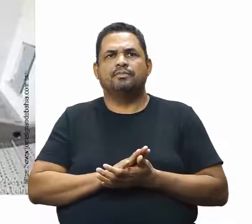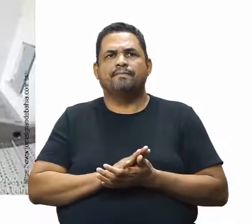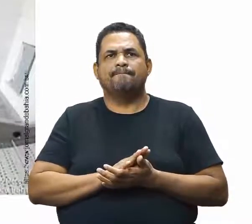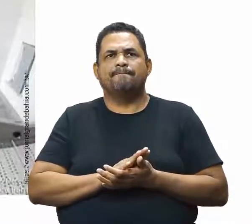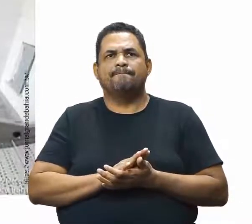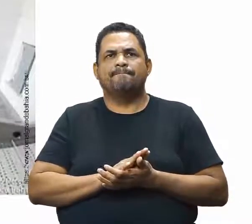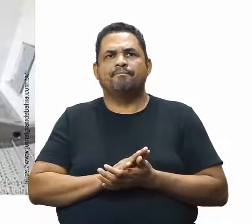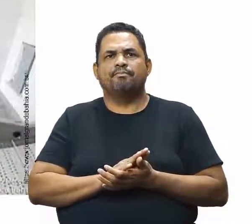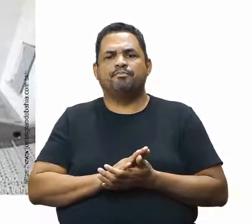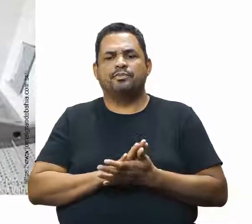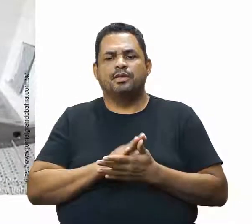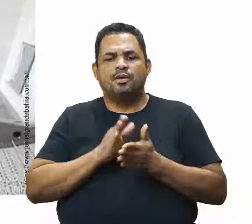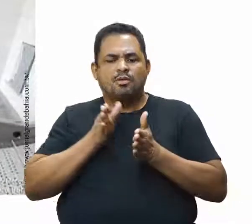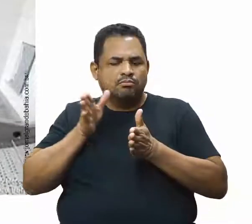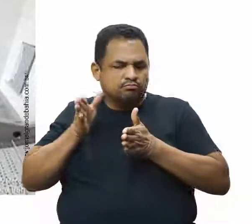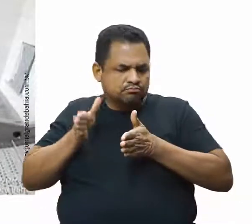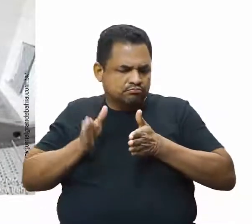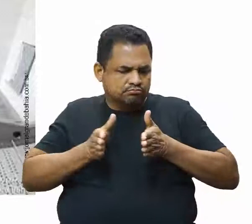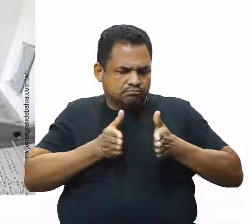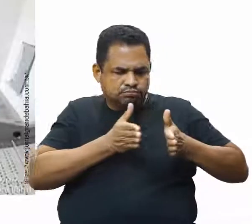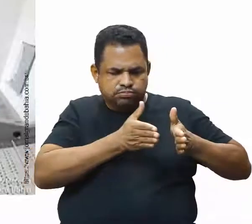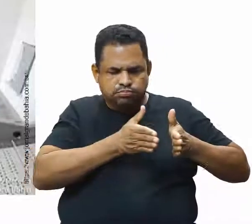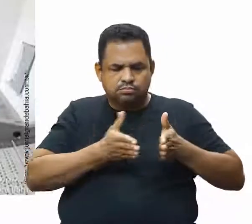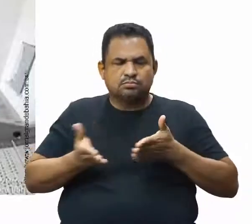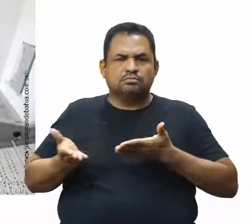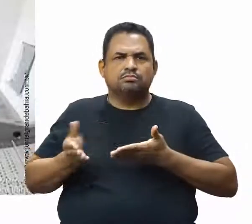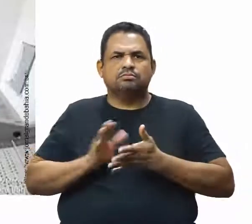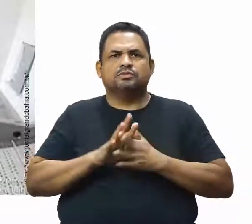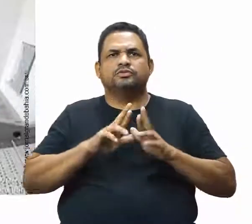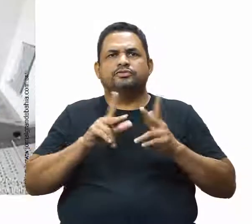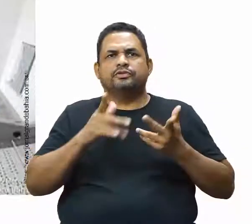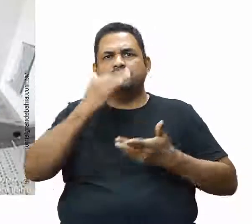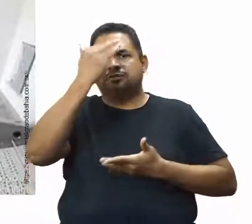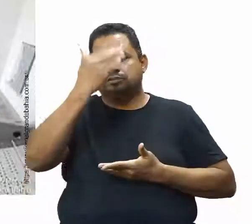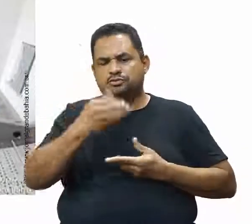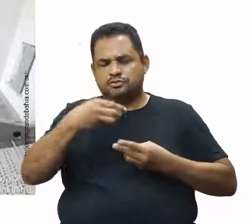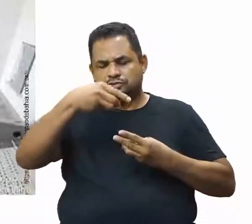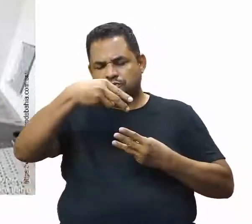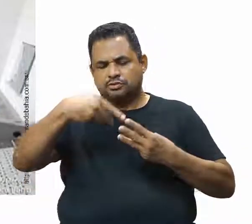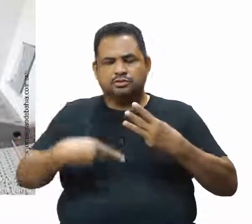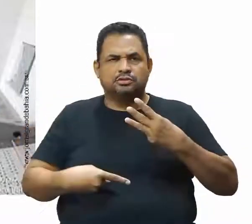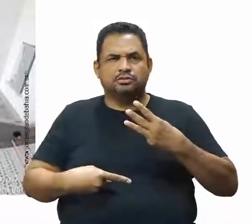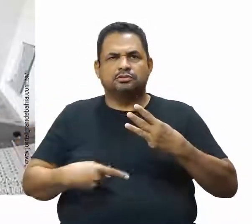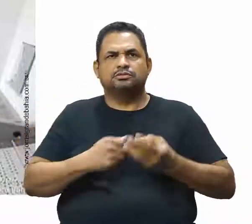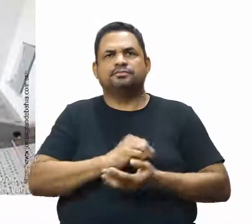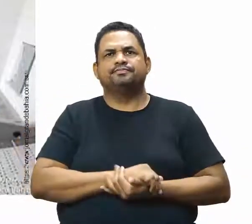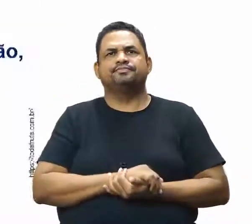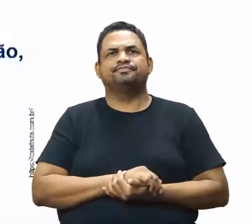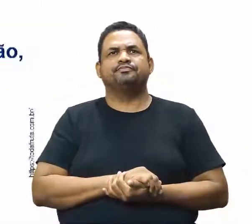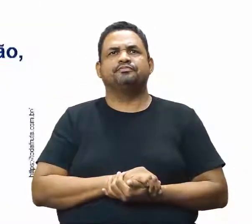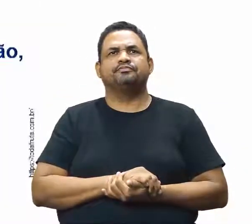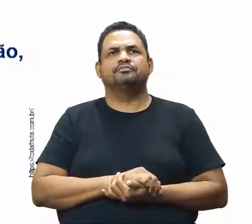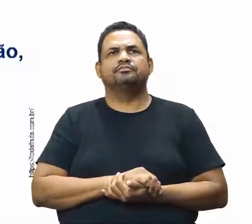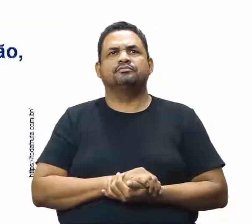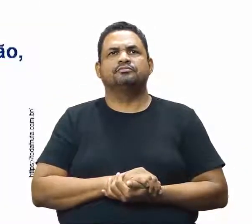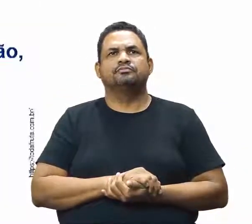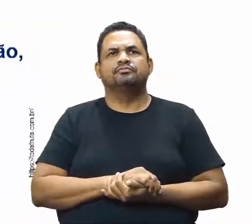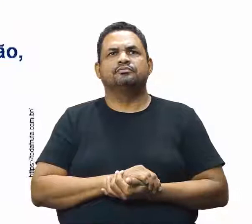de processamento são diferentes. Vamos aqui.